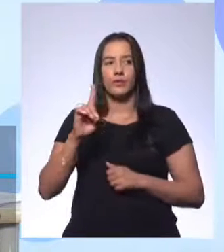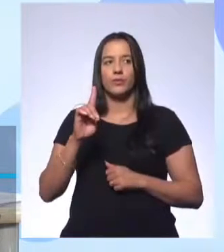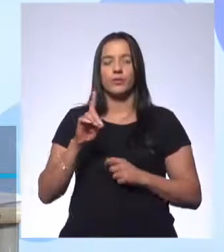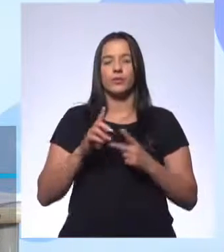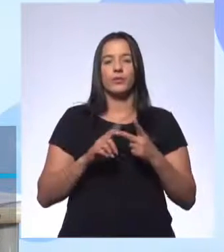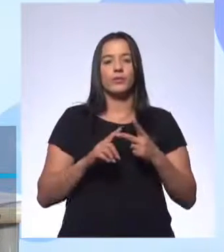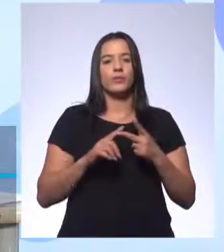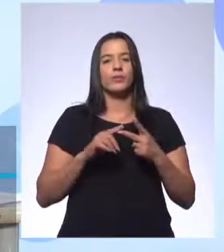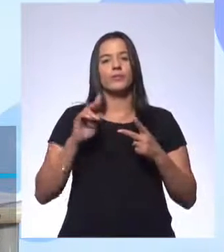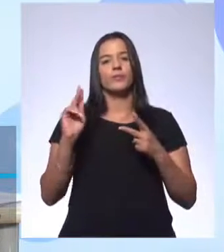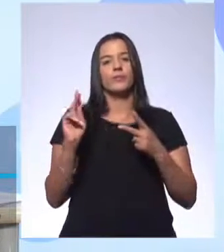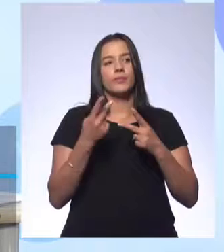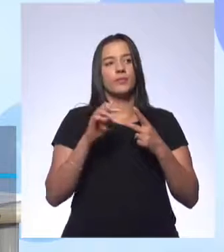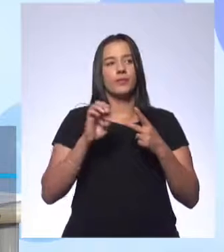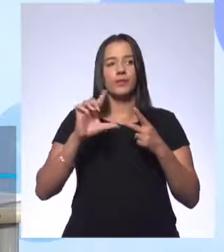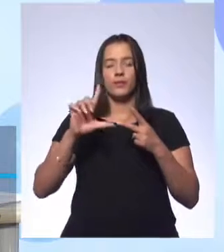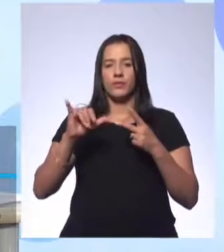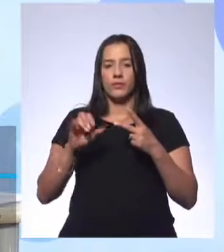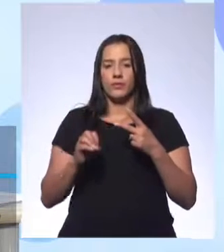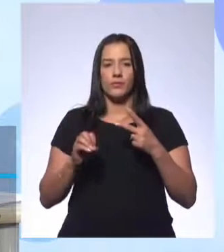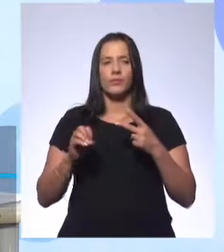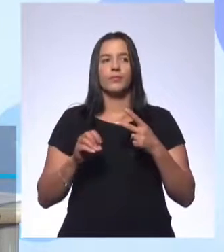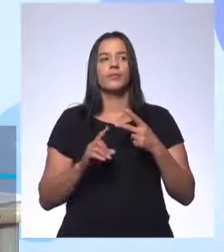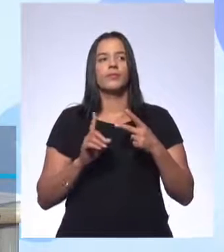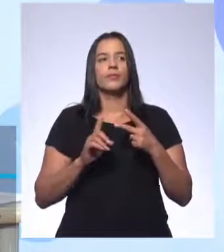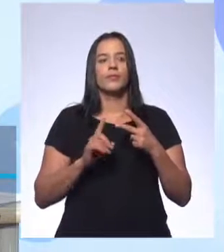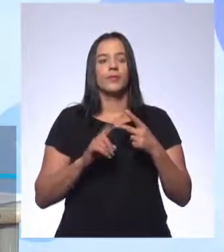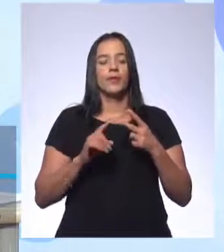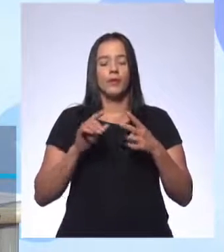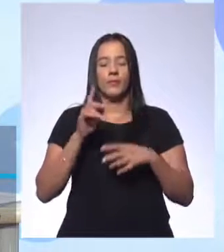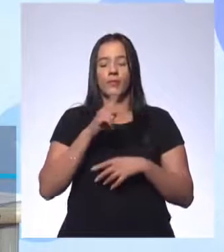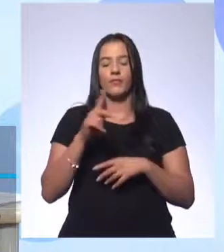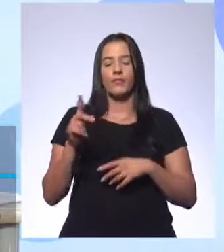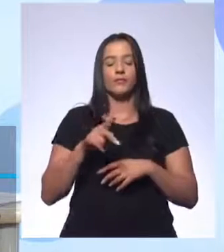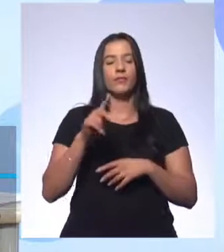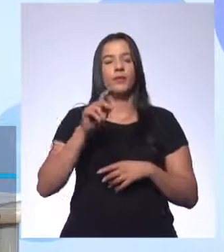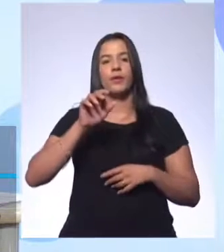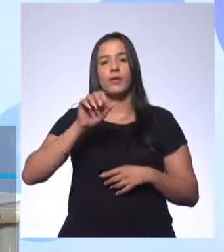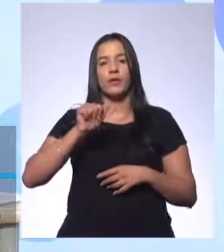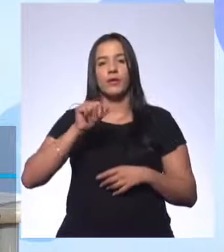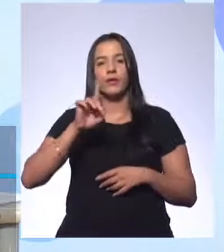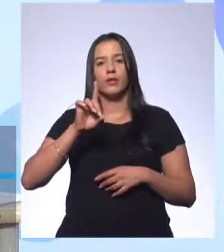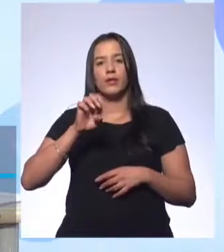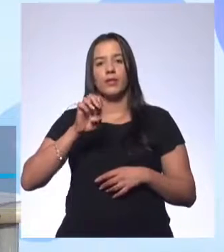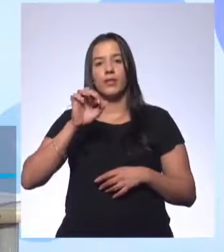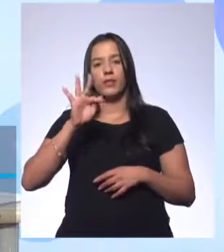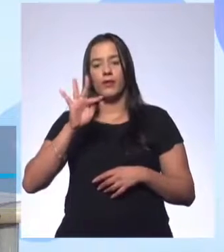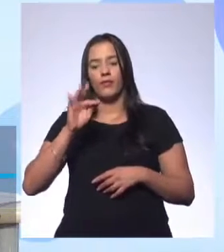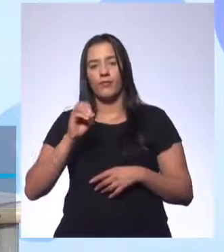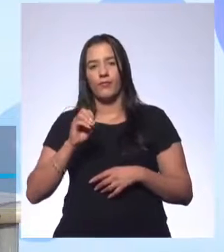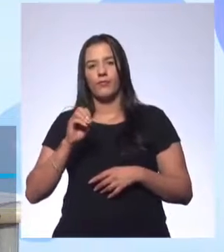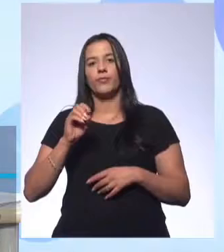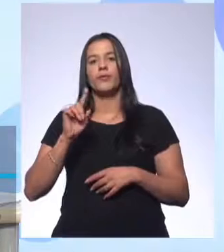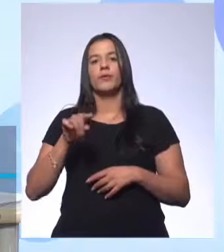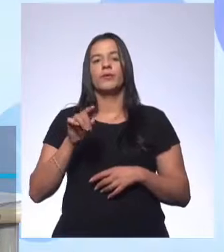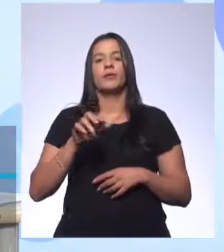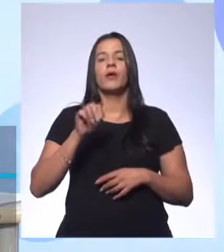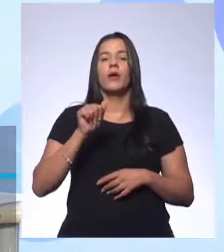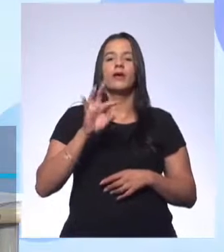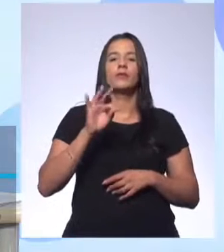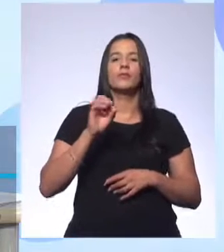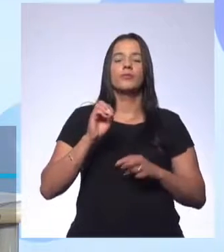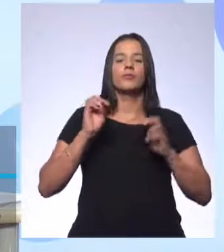professor José Leopoldo, professor Adelfo, átomos, professor Wellington, gás